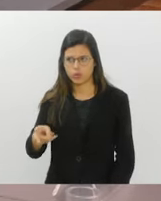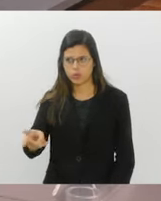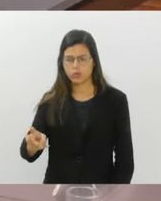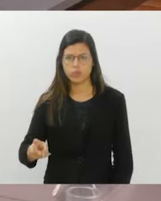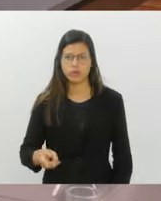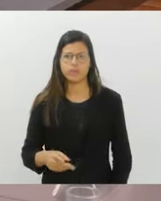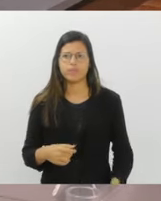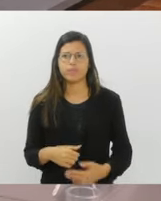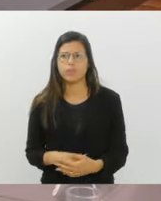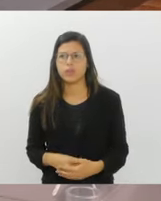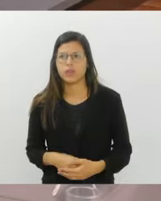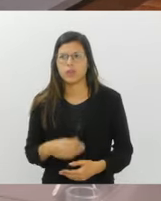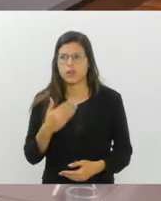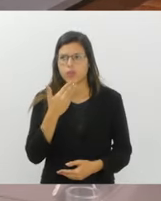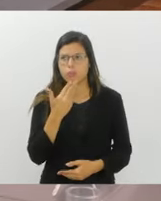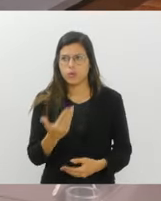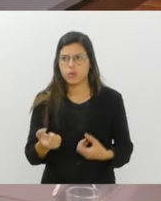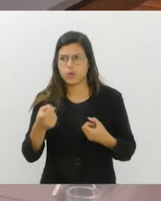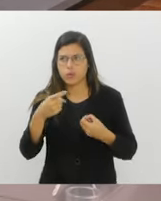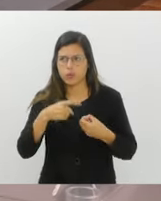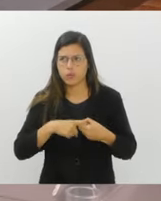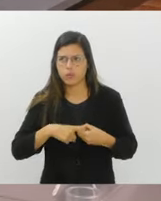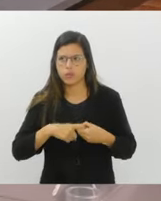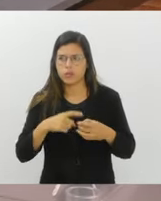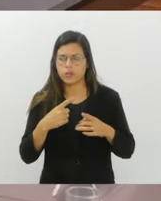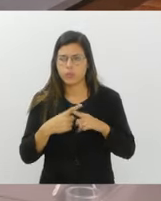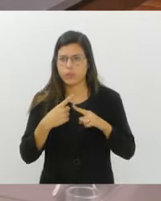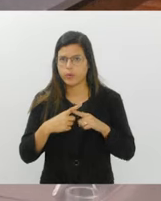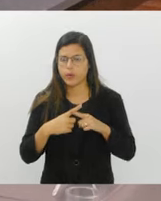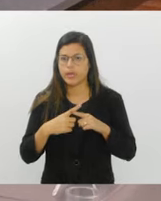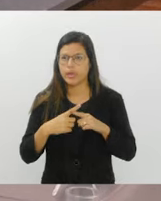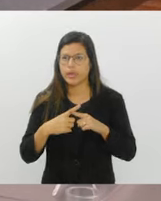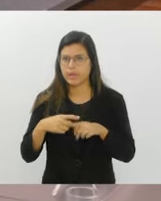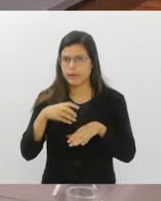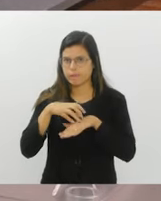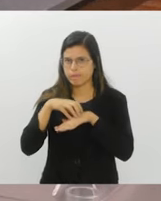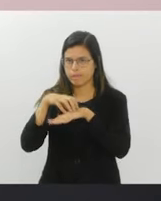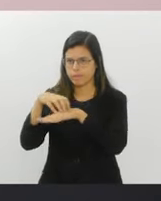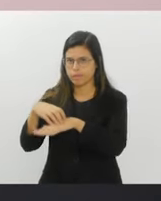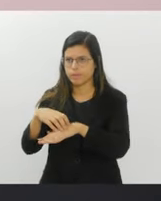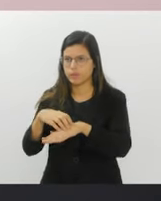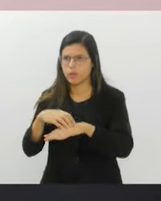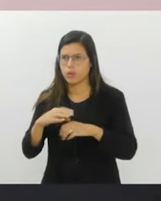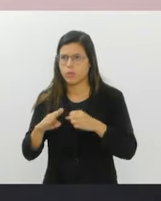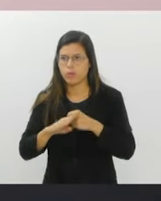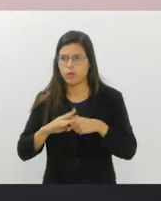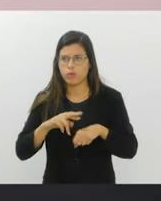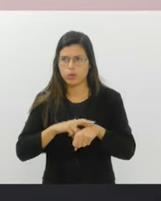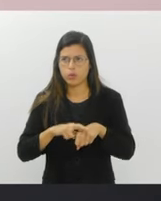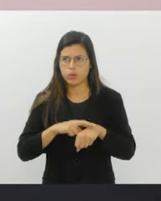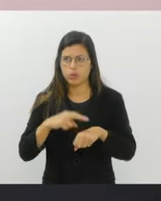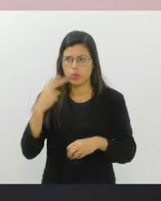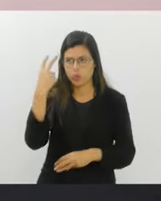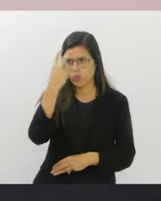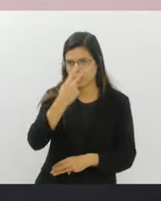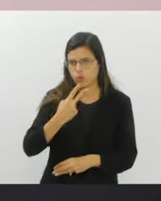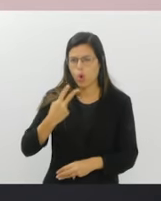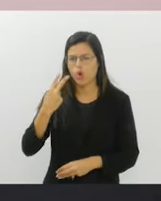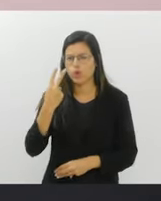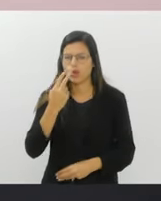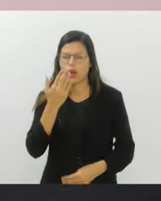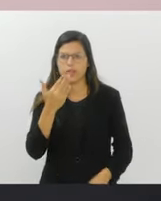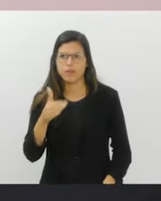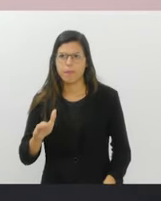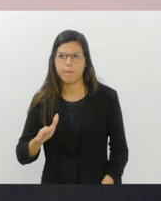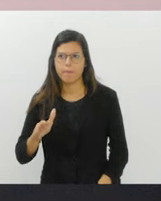eles pediram, inclusive, que eu voltasse mais vezes, porque a viagem de Belford Roxo, em média, dura de 2 horas a 2 horas e meia pelo tempo de